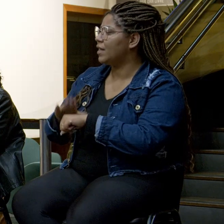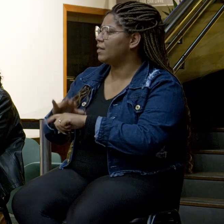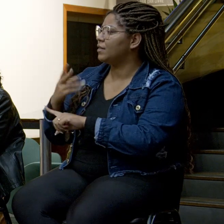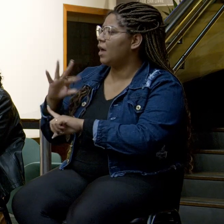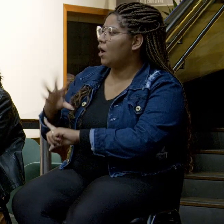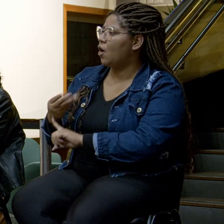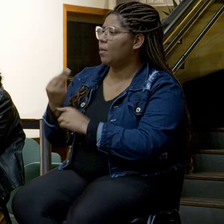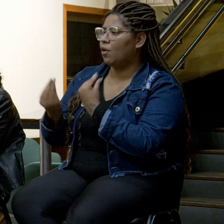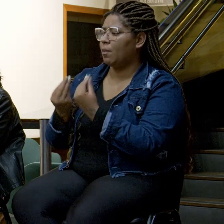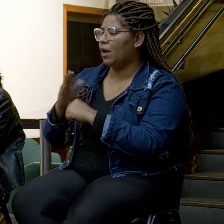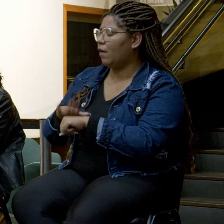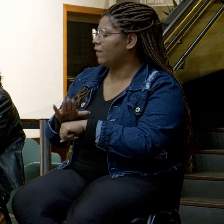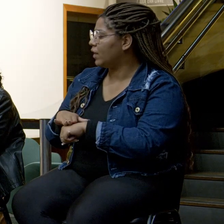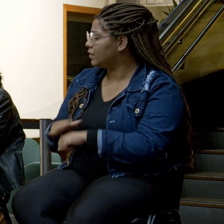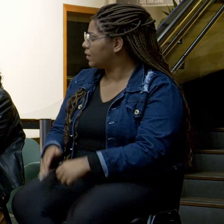obra